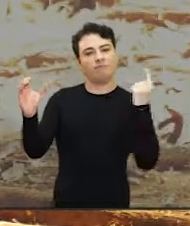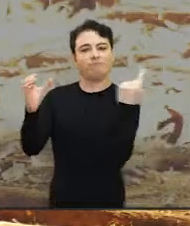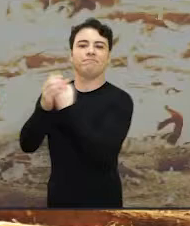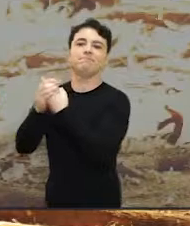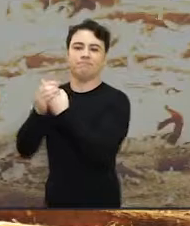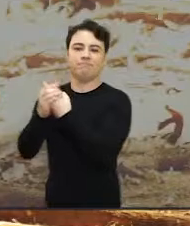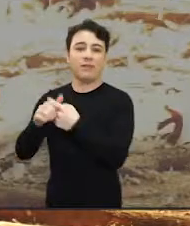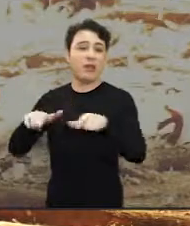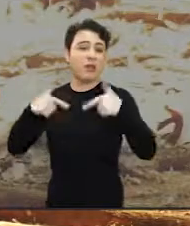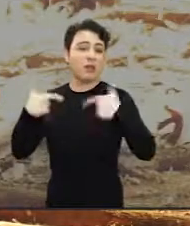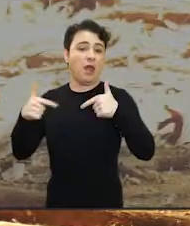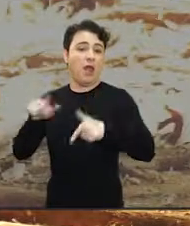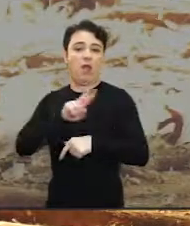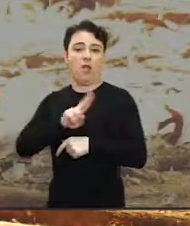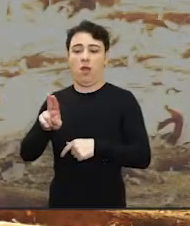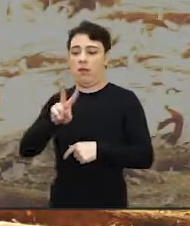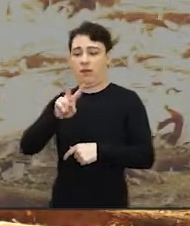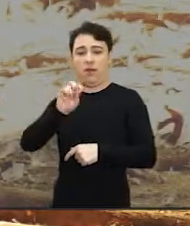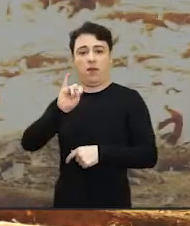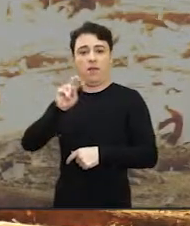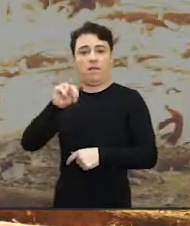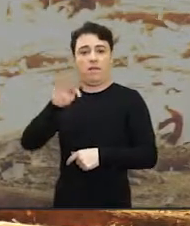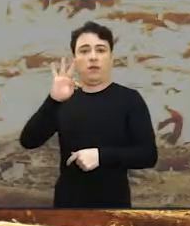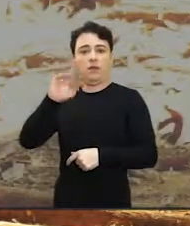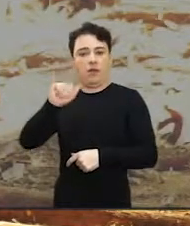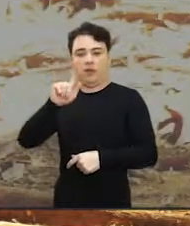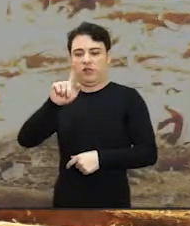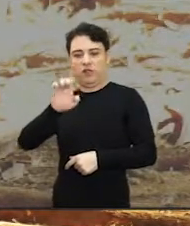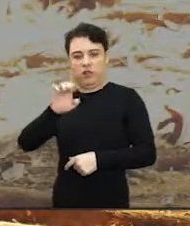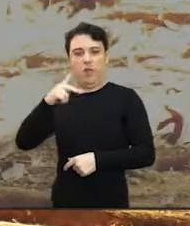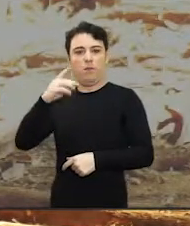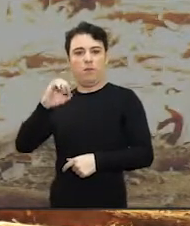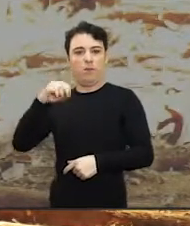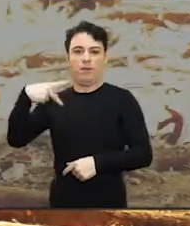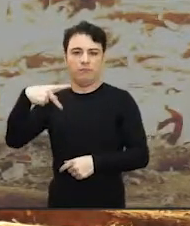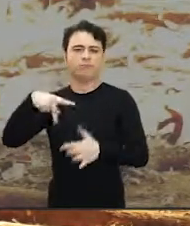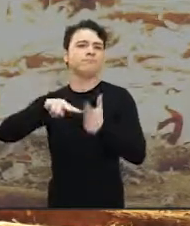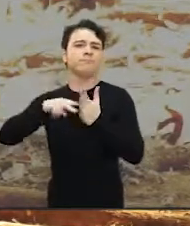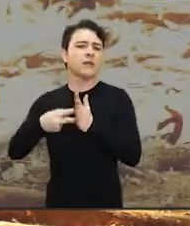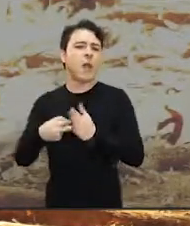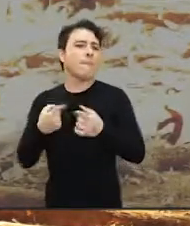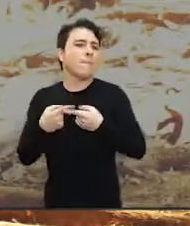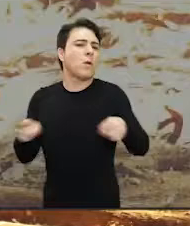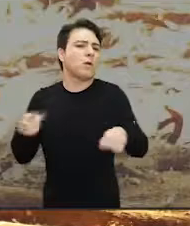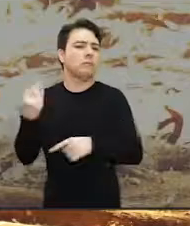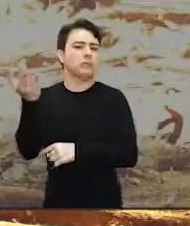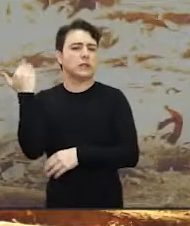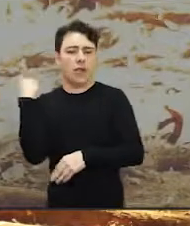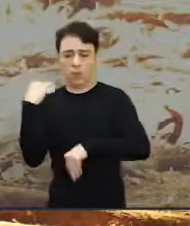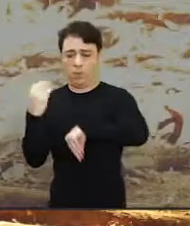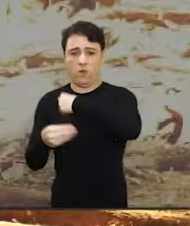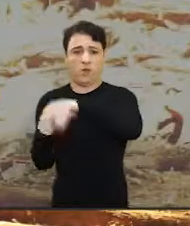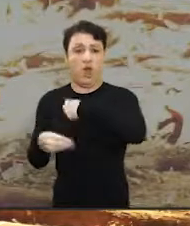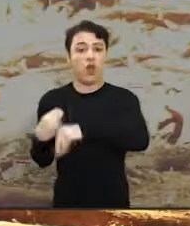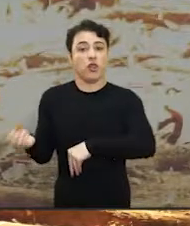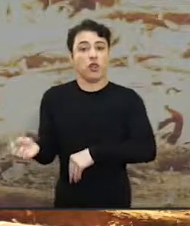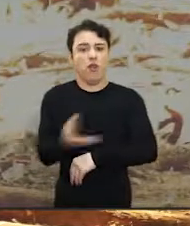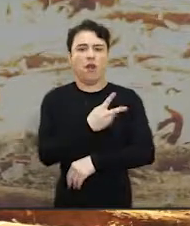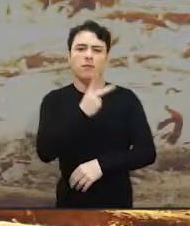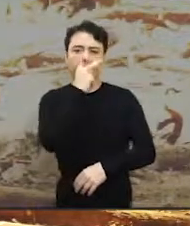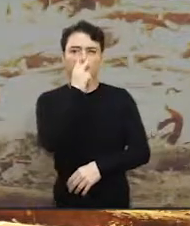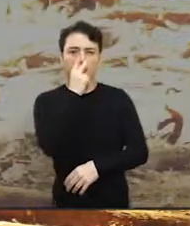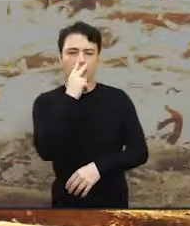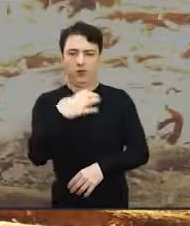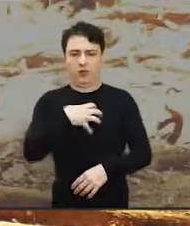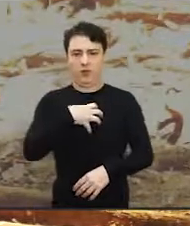Vintage Pop, que também mistura clássicos do pop internacional com arranjos diferentes, voltados um pouco com uma cara mais blues, até